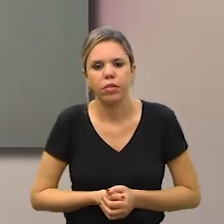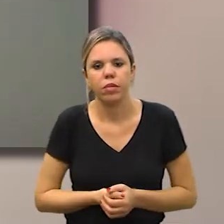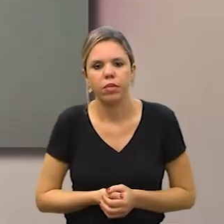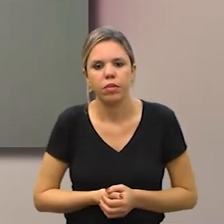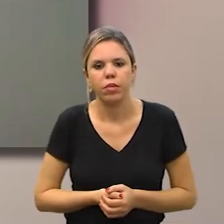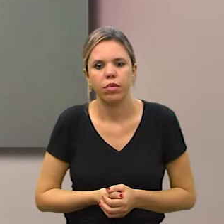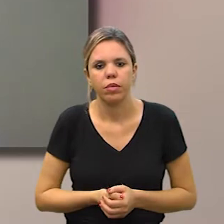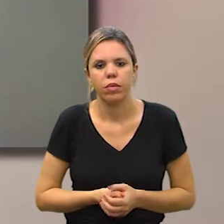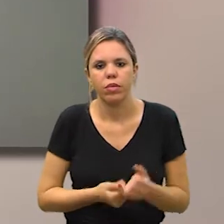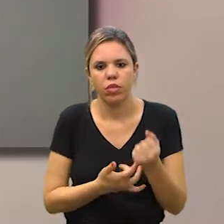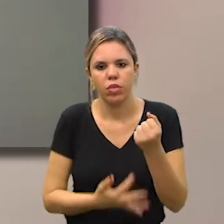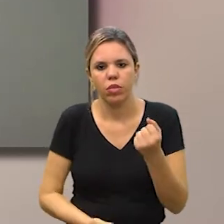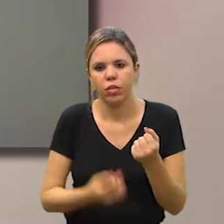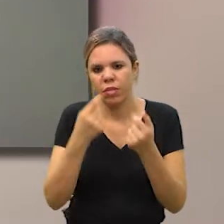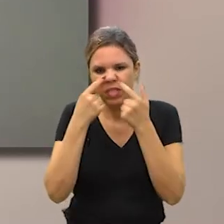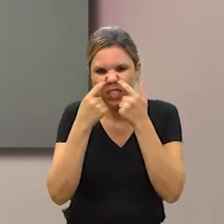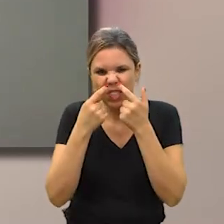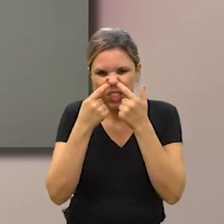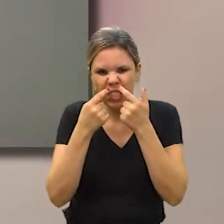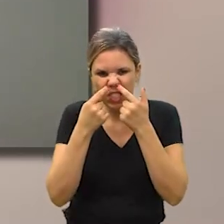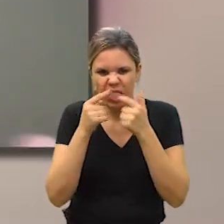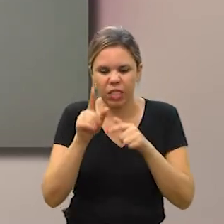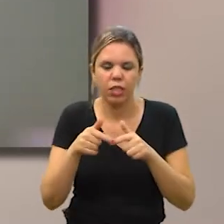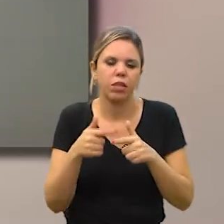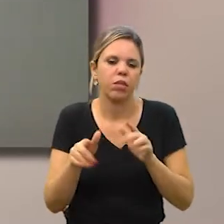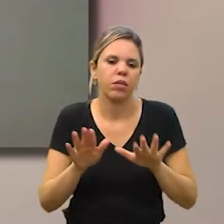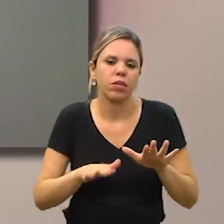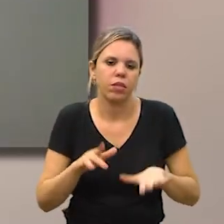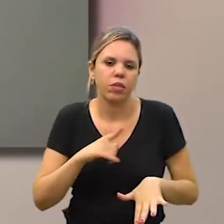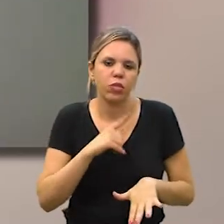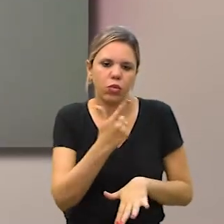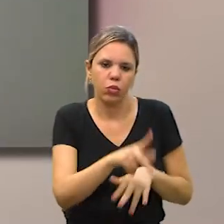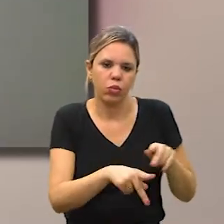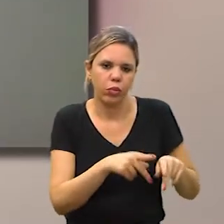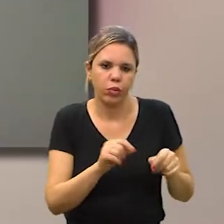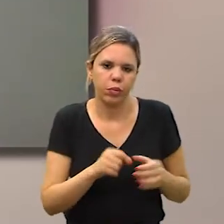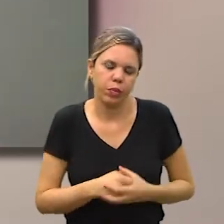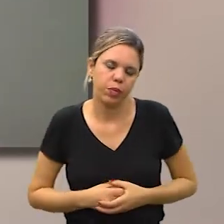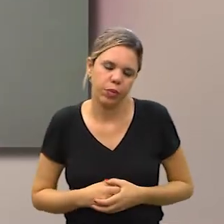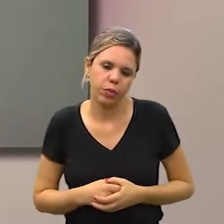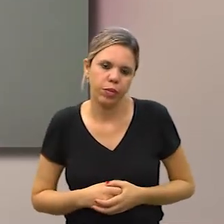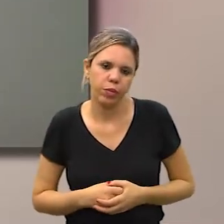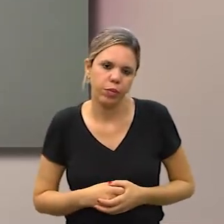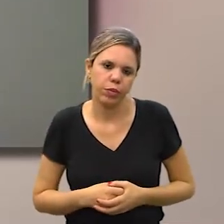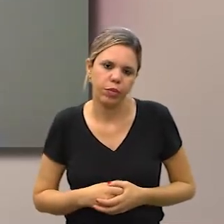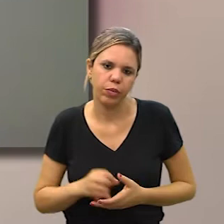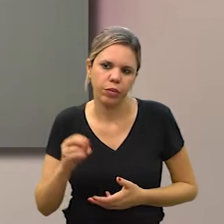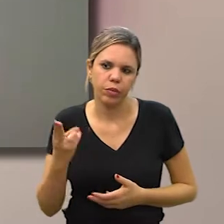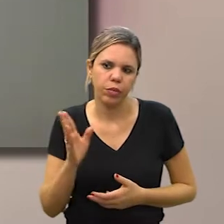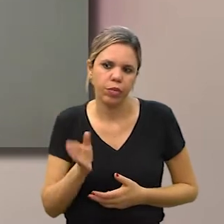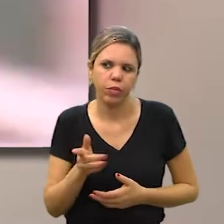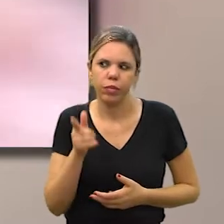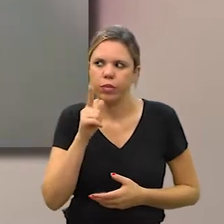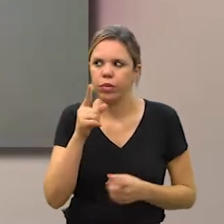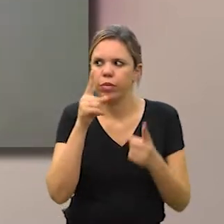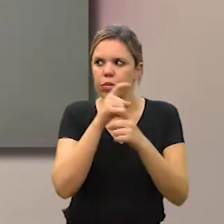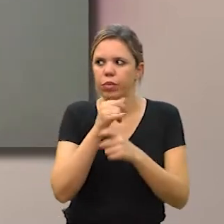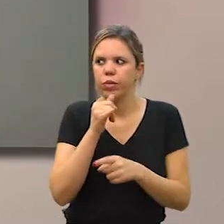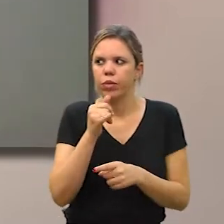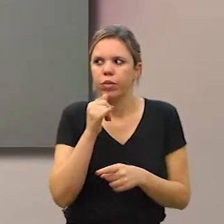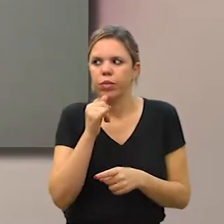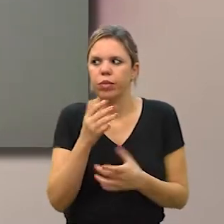a sangramento nasal mas são sintomas que podem ter em outras situações né ou já com